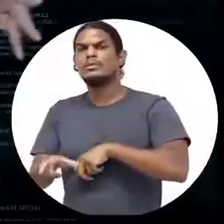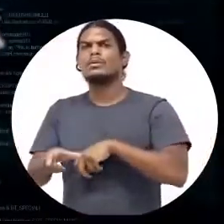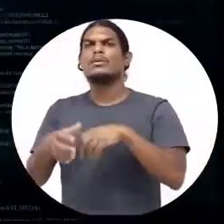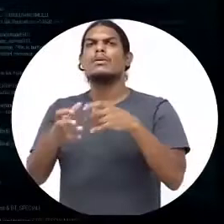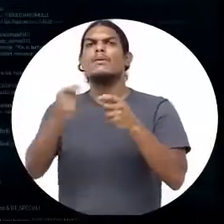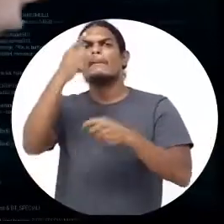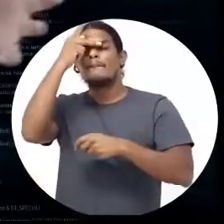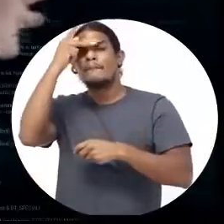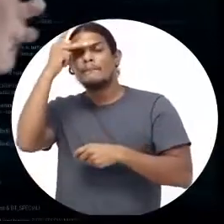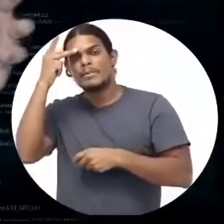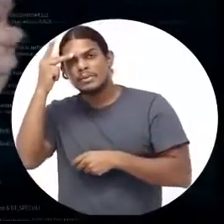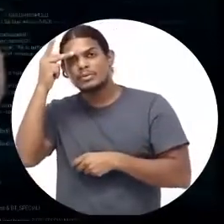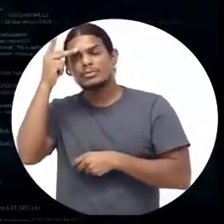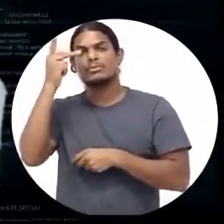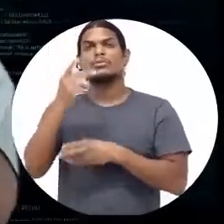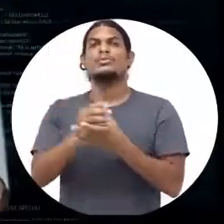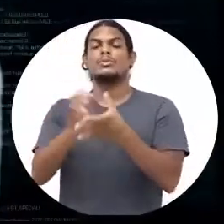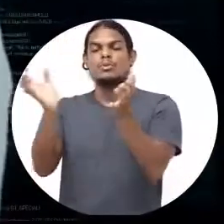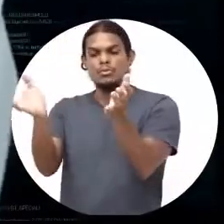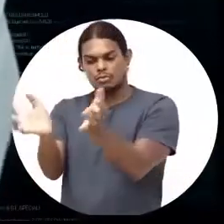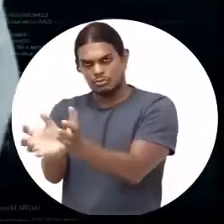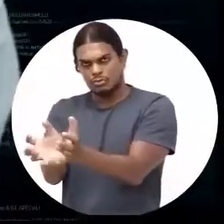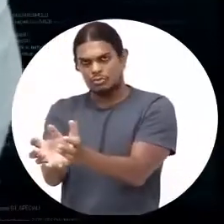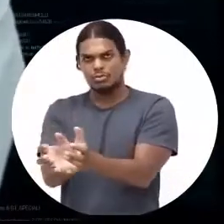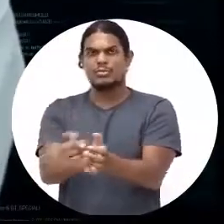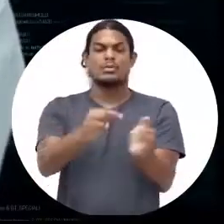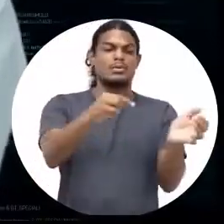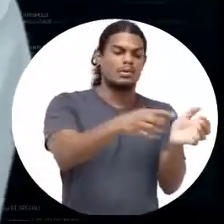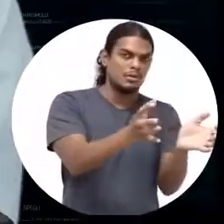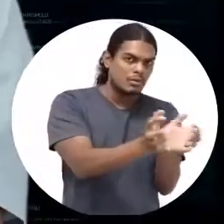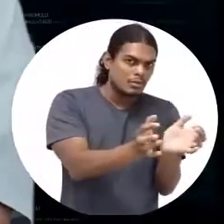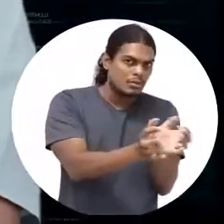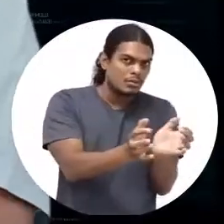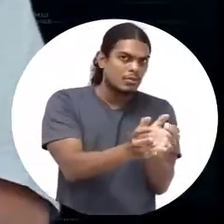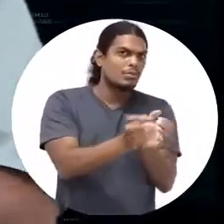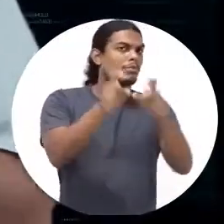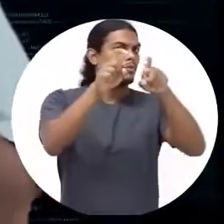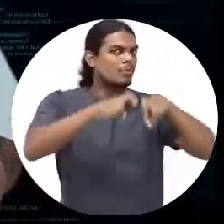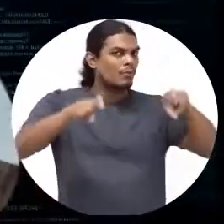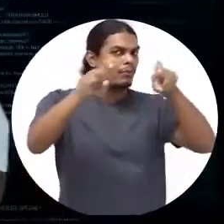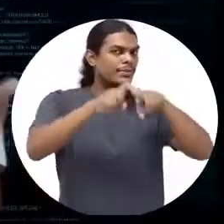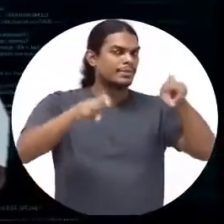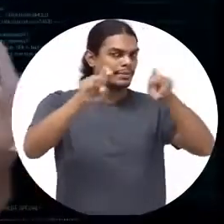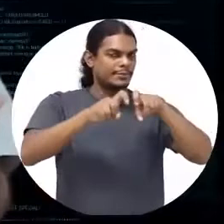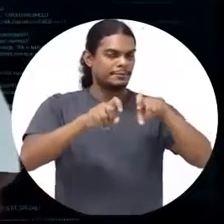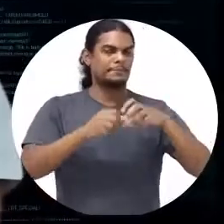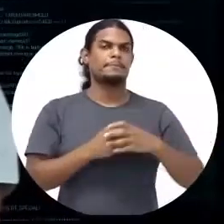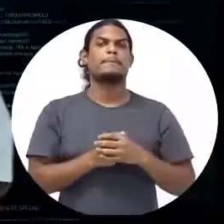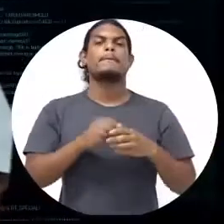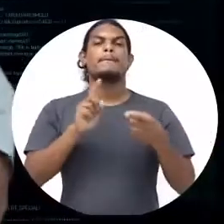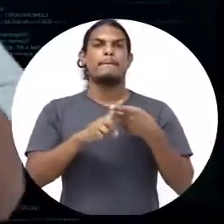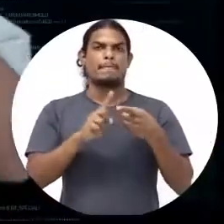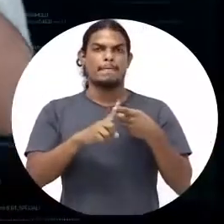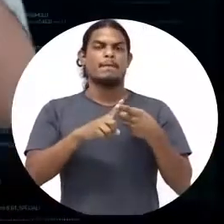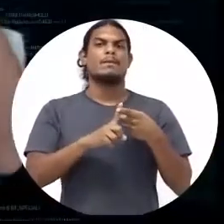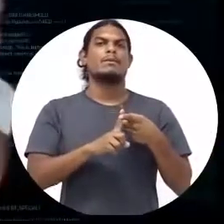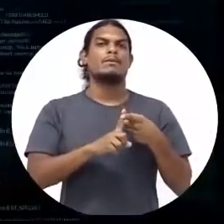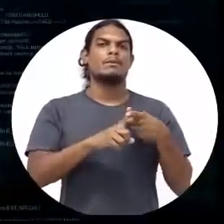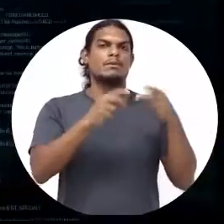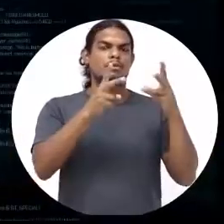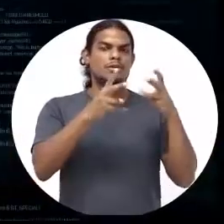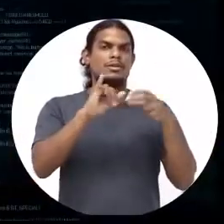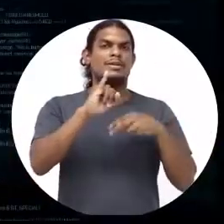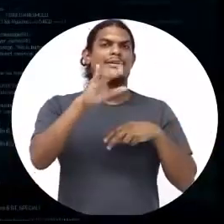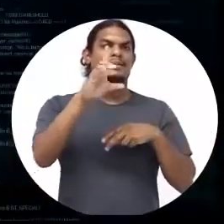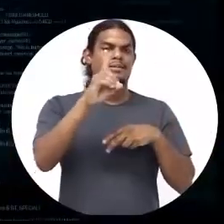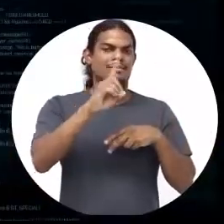classe de objetos. Computadores é uma classe de outros objetos. A gente também identifica eles, mas eles são um